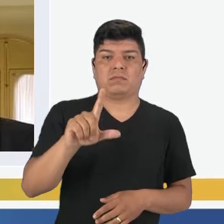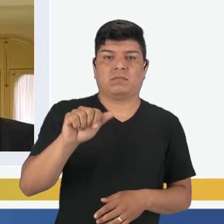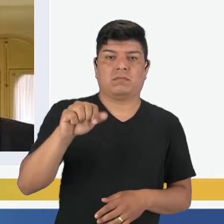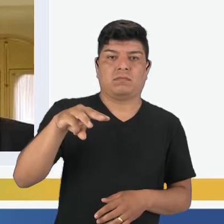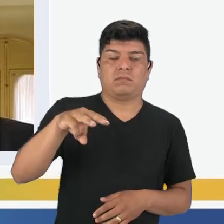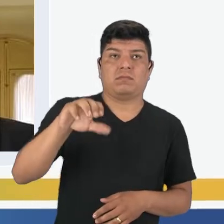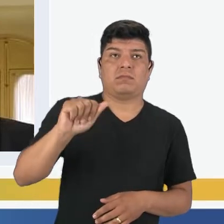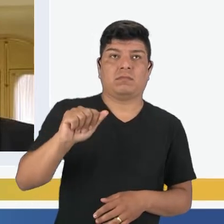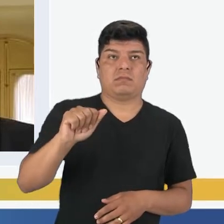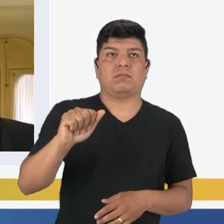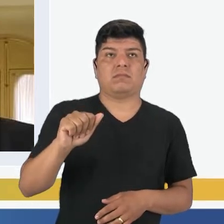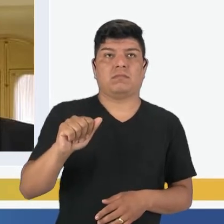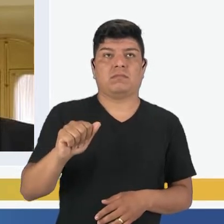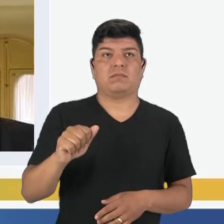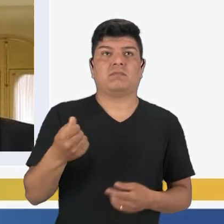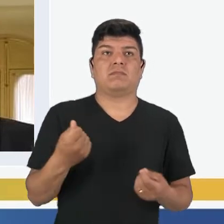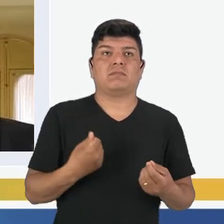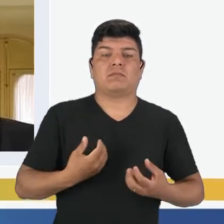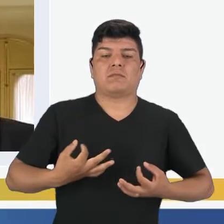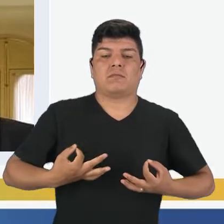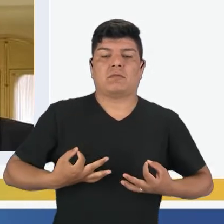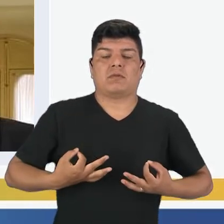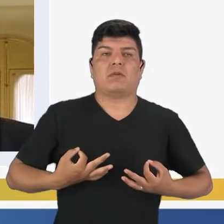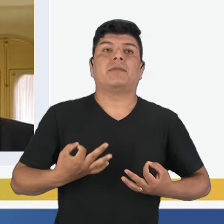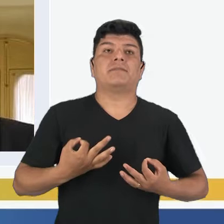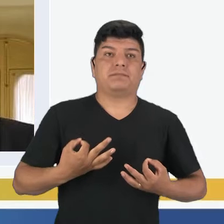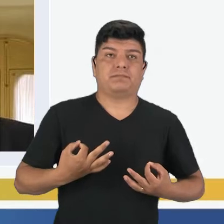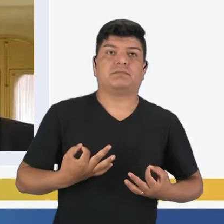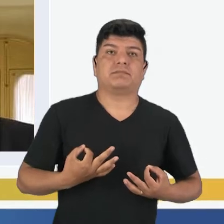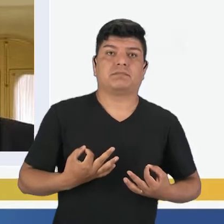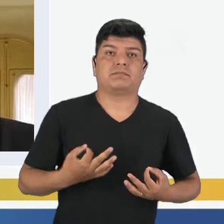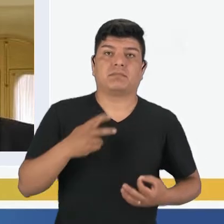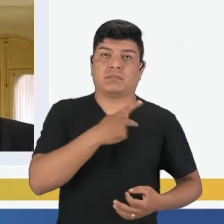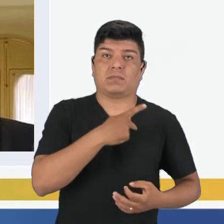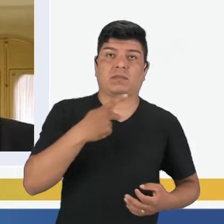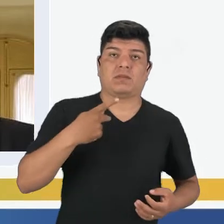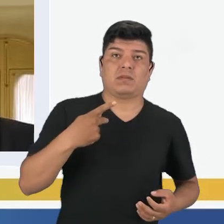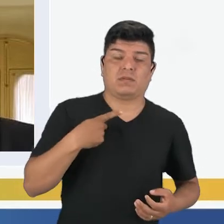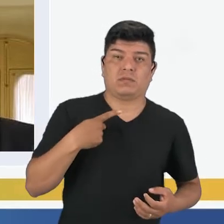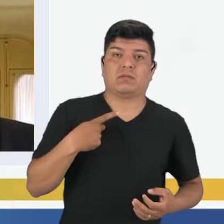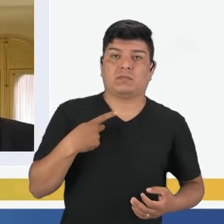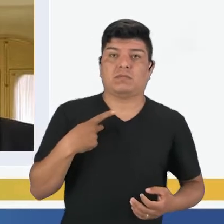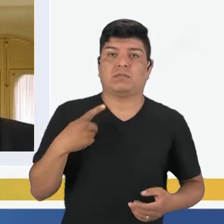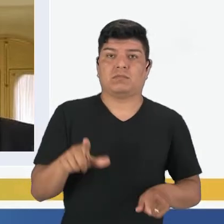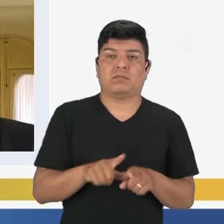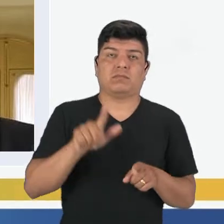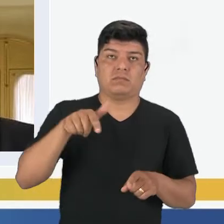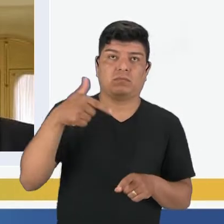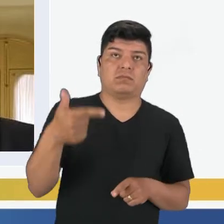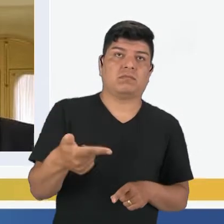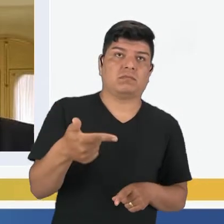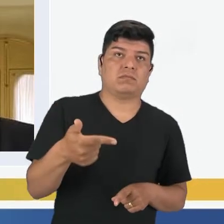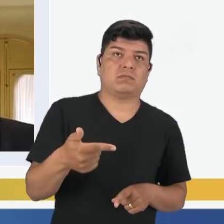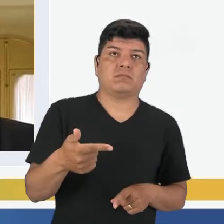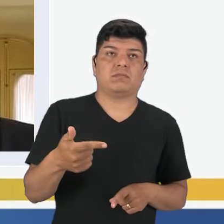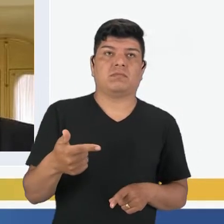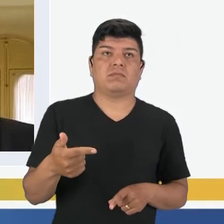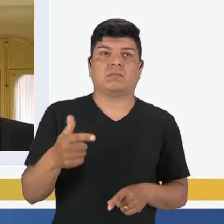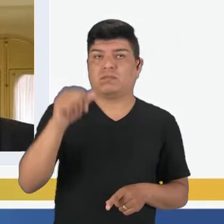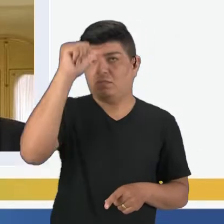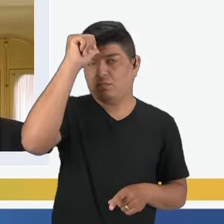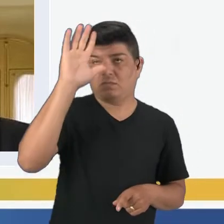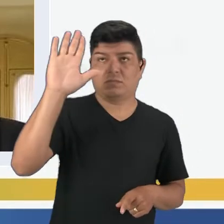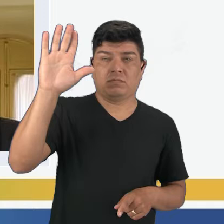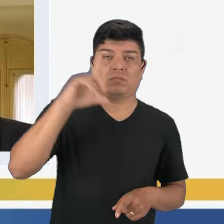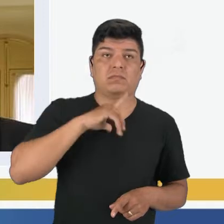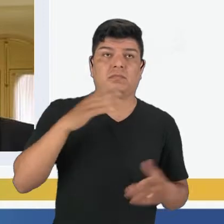budista. Nós vimos um líder da religião do Santo Daime, um pastor evangélico, e um líder da religião hindu, lá na Índia. Agora